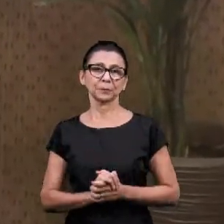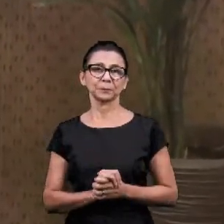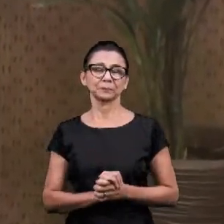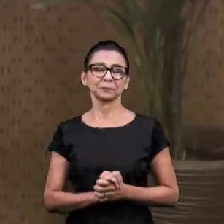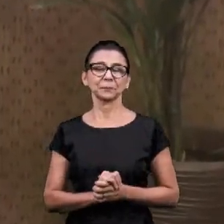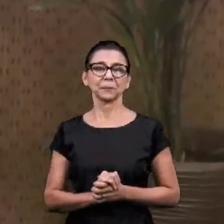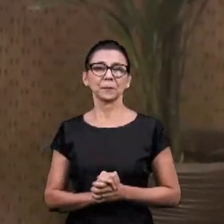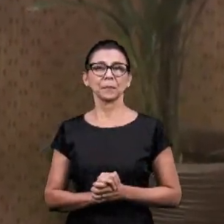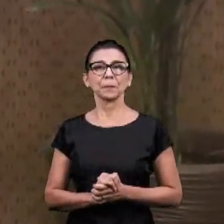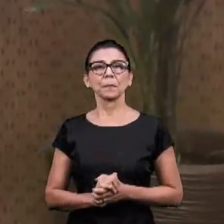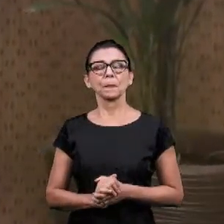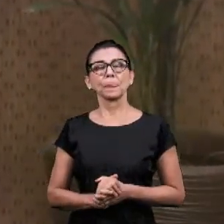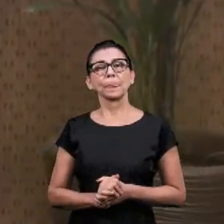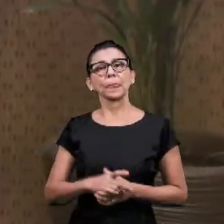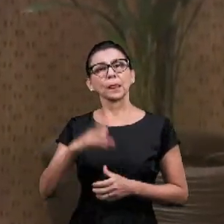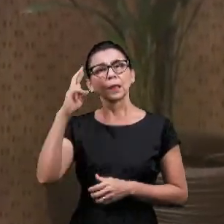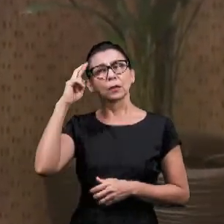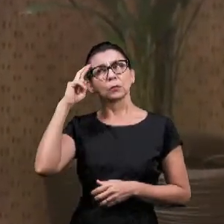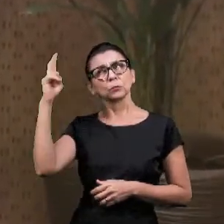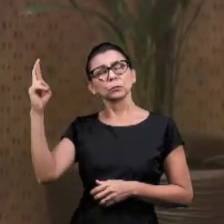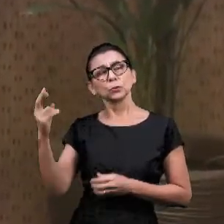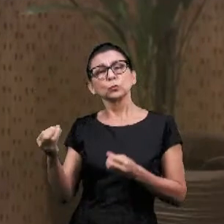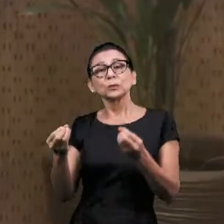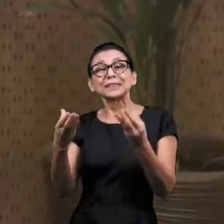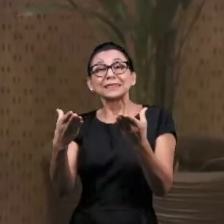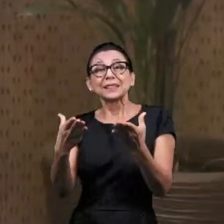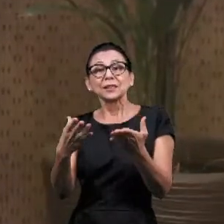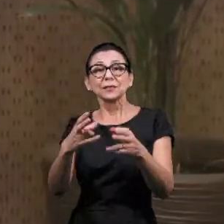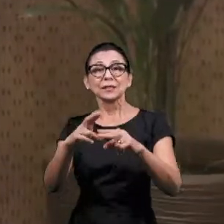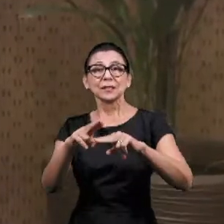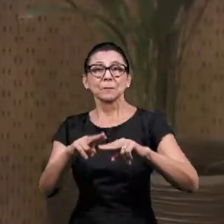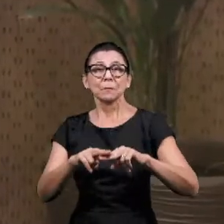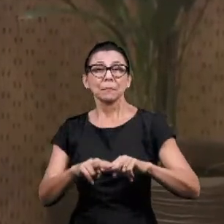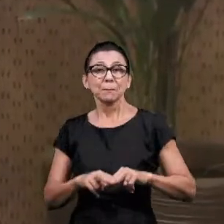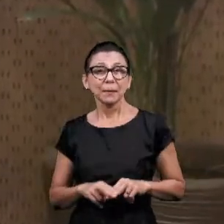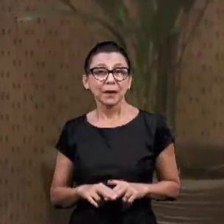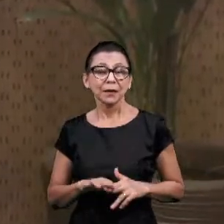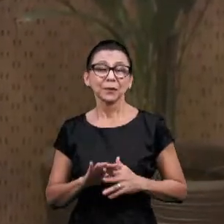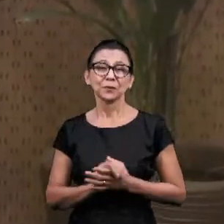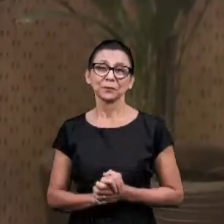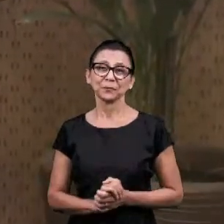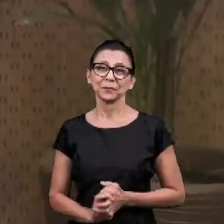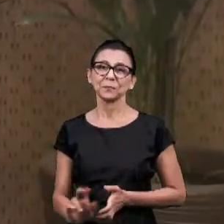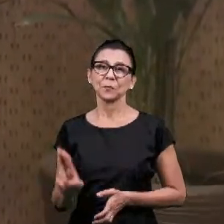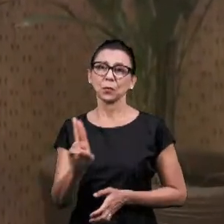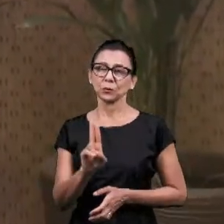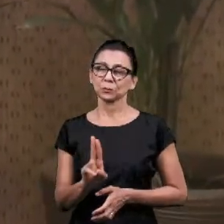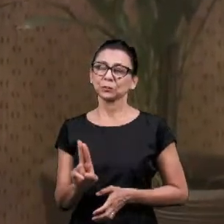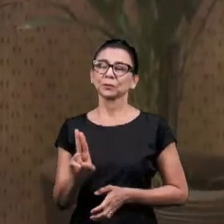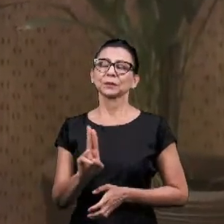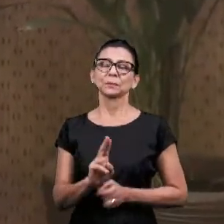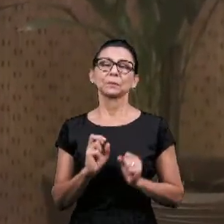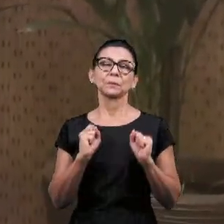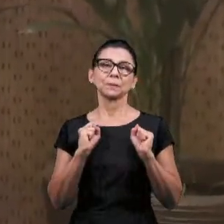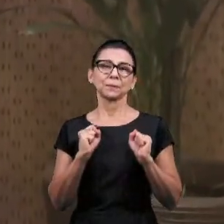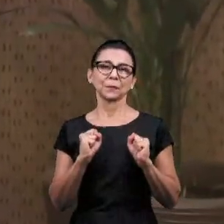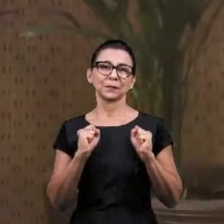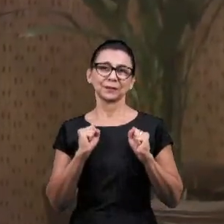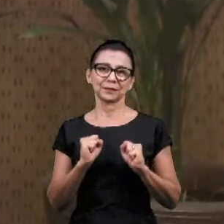maravilhosa e nos deu esse recurso. E esse recurso é um recurso que você pode usar e deve usar